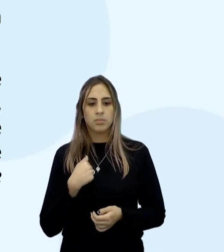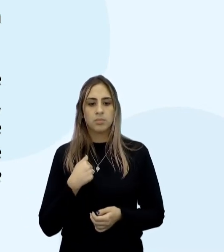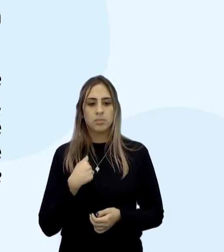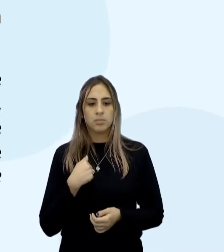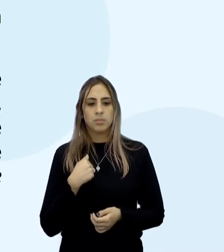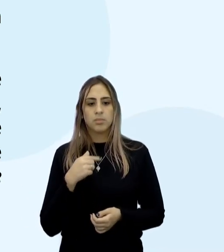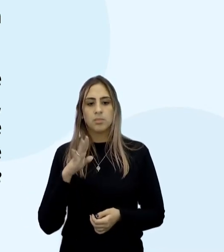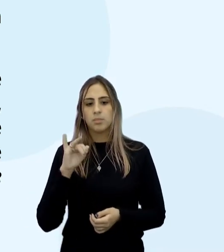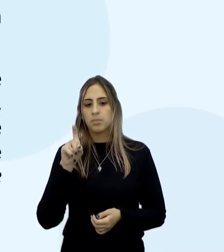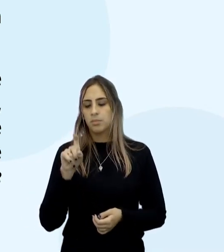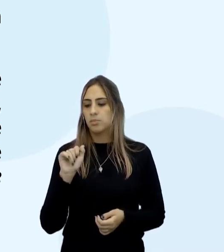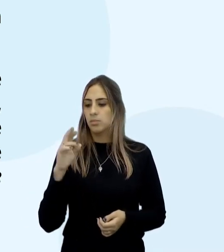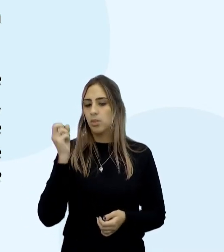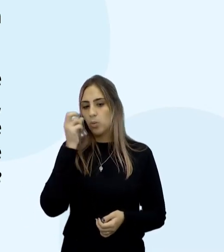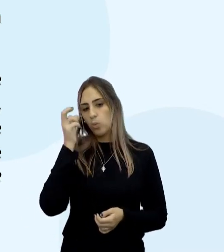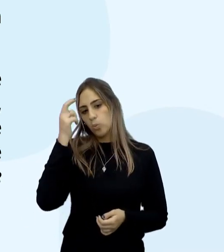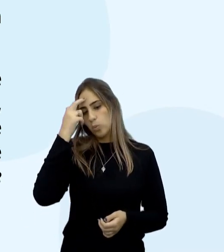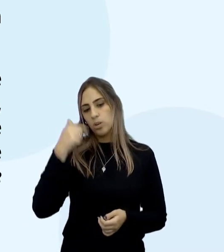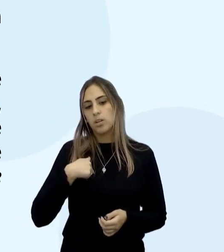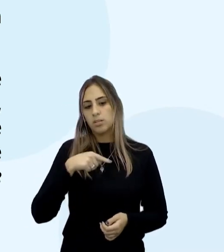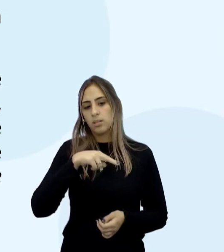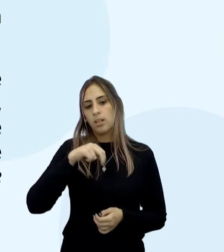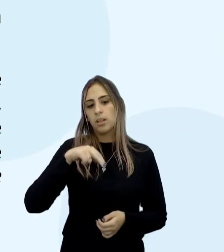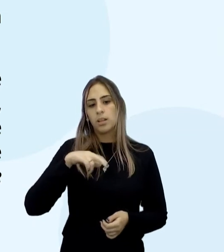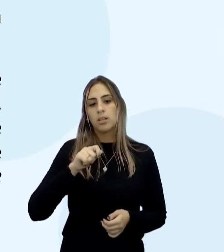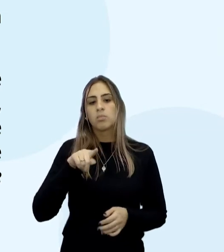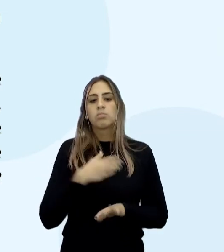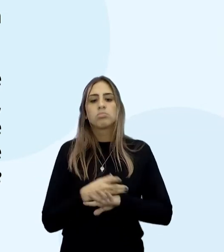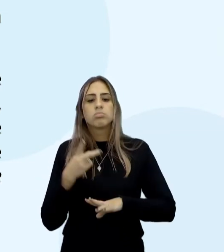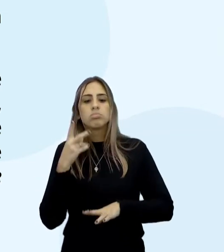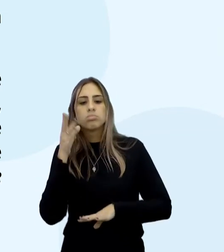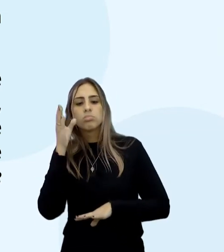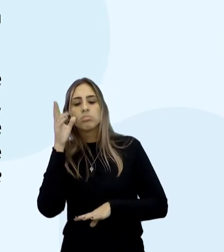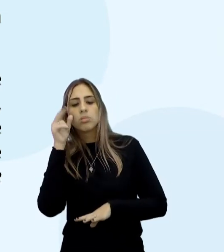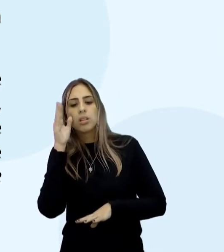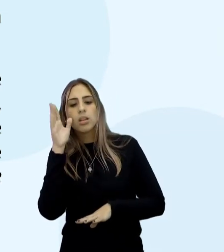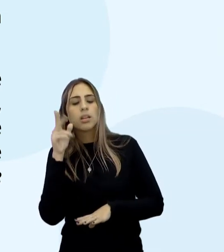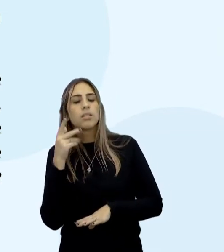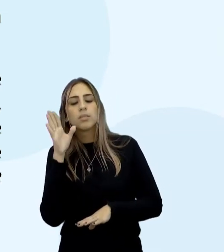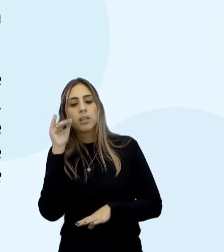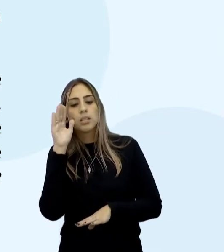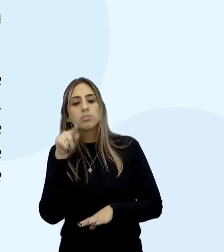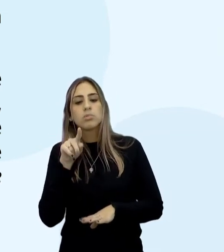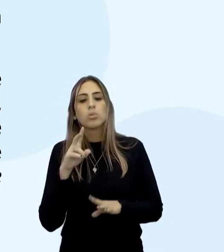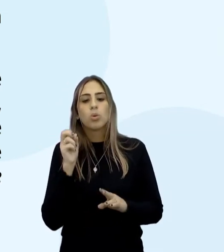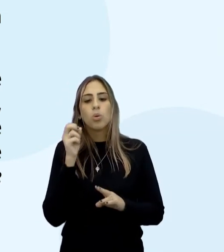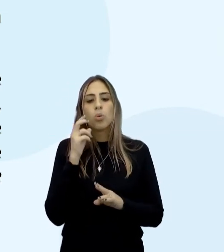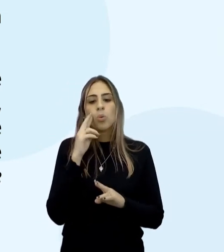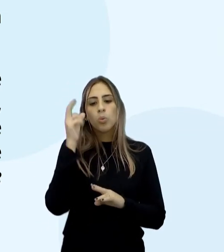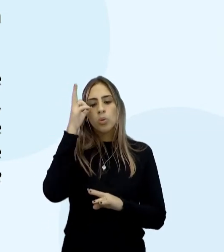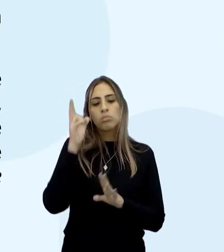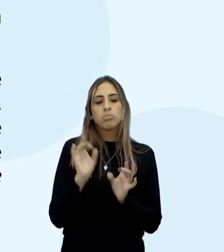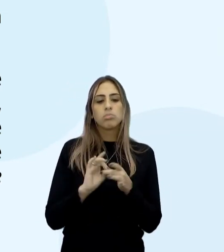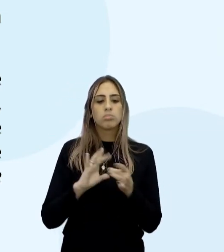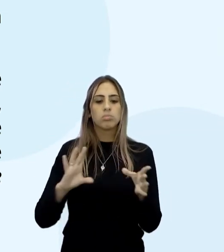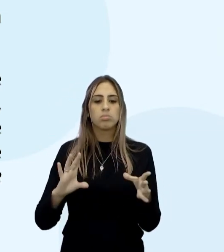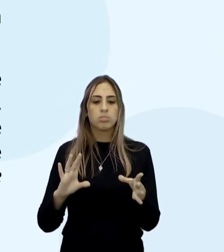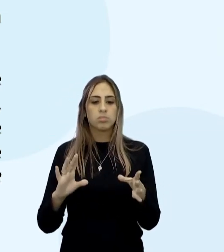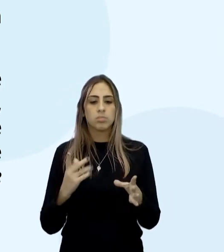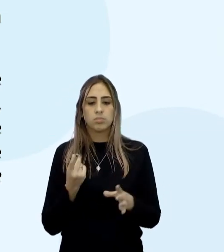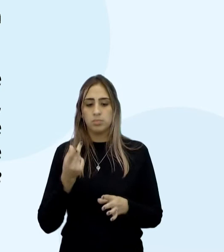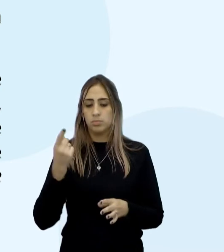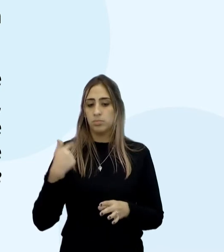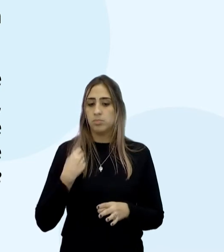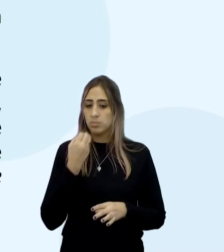a Andréia é a Nina, ok? Quando começou o seu interesse por cultura livre? Por um bom tempo eu achei